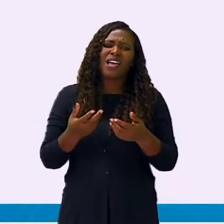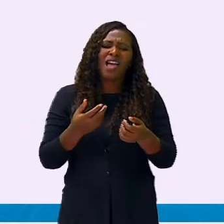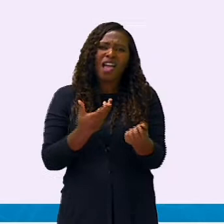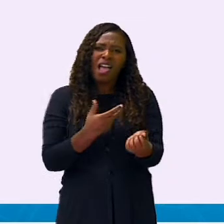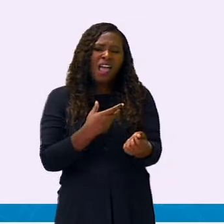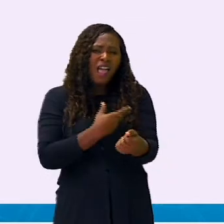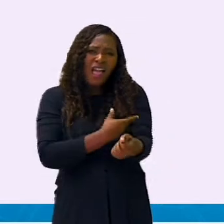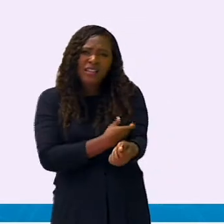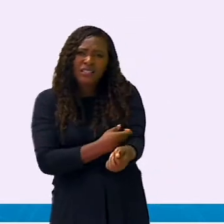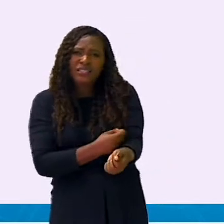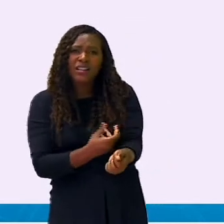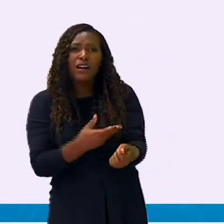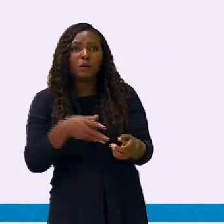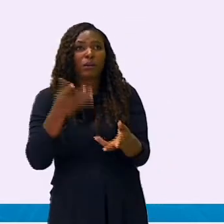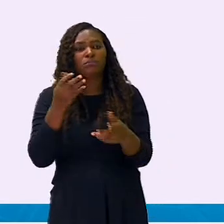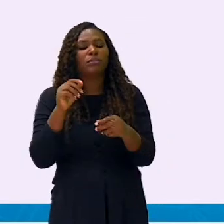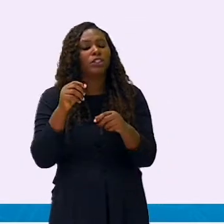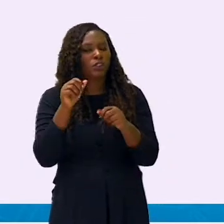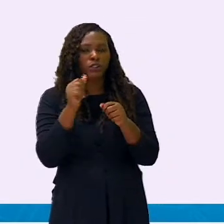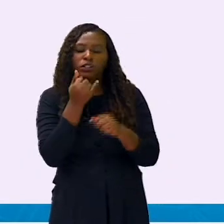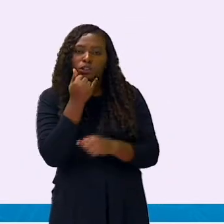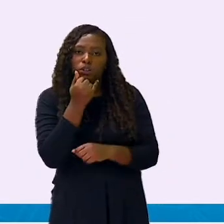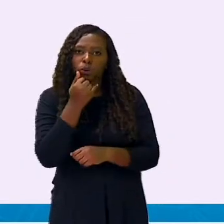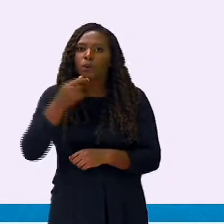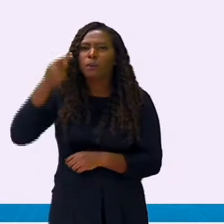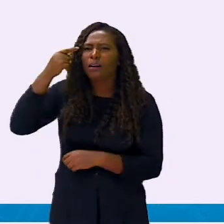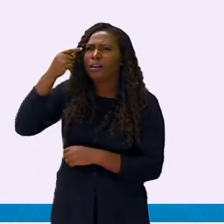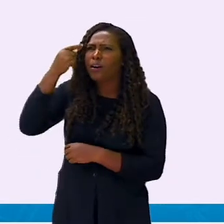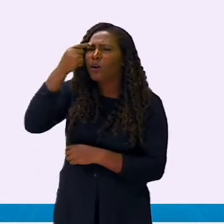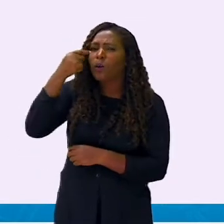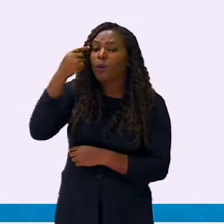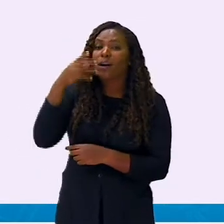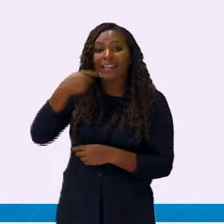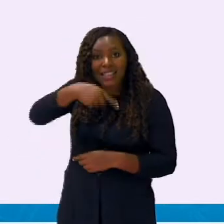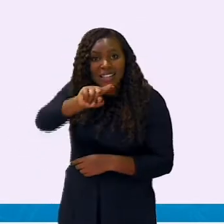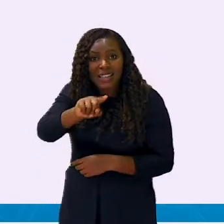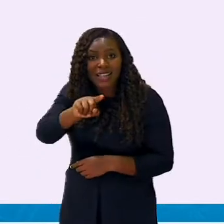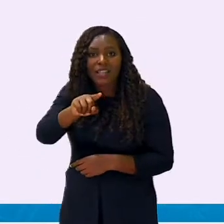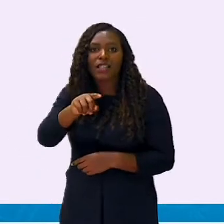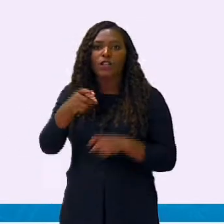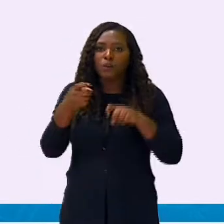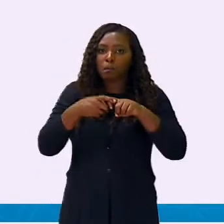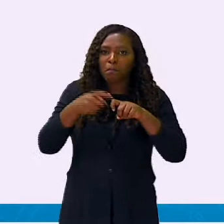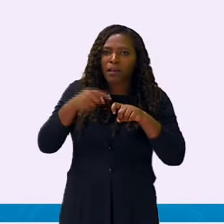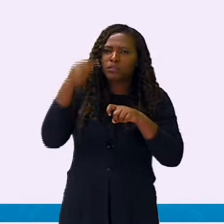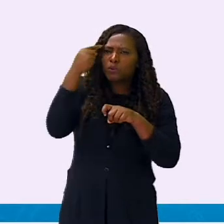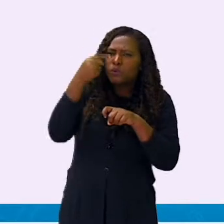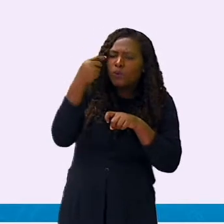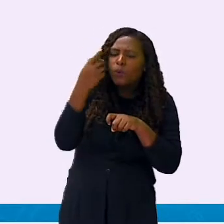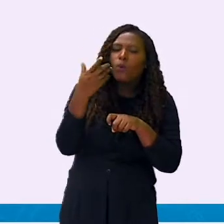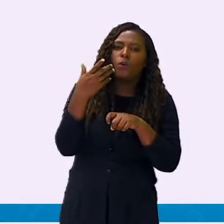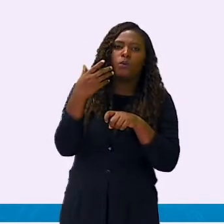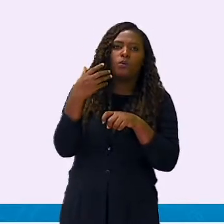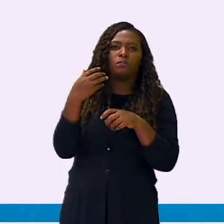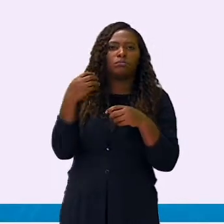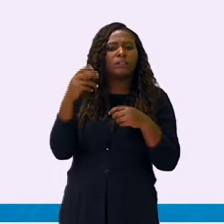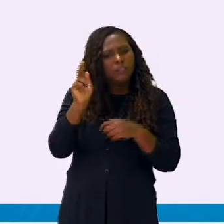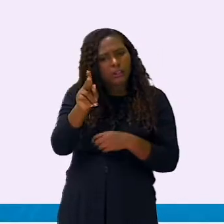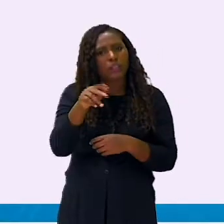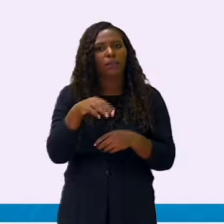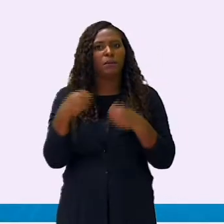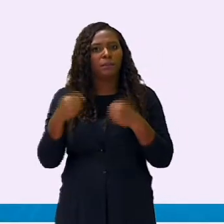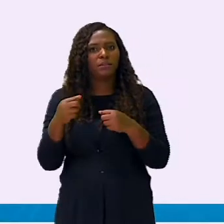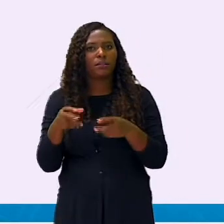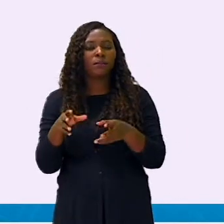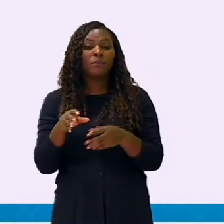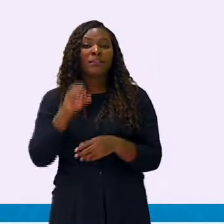de cabeça injustificada por outros motivos ou vista cansada durante as aulas.